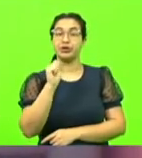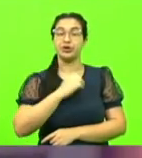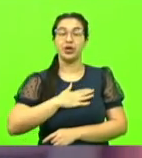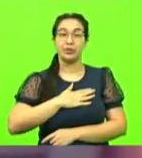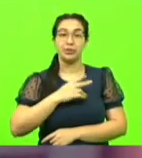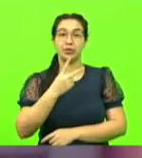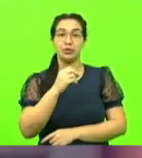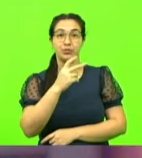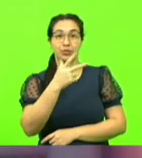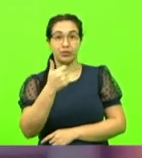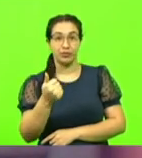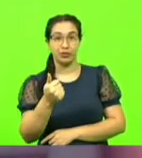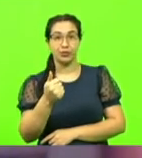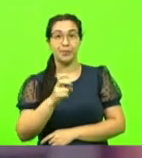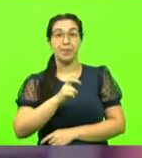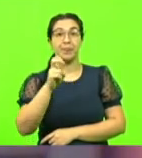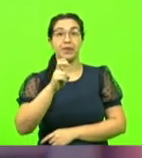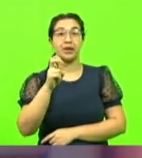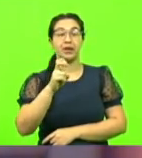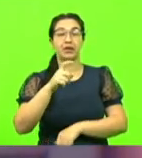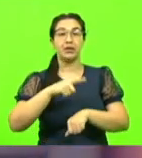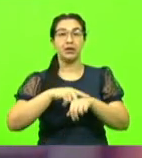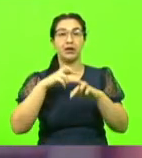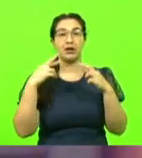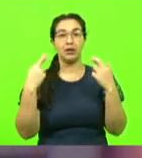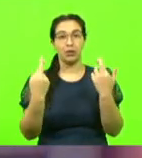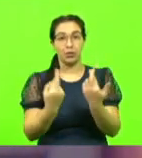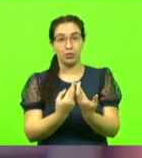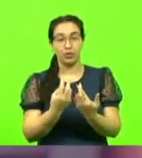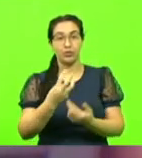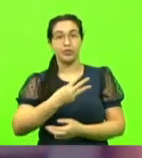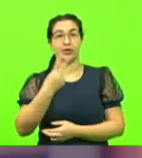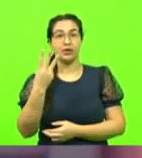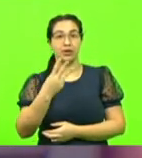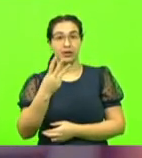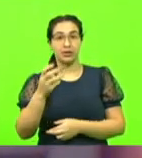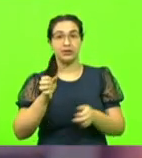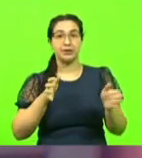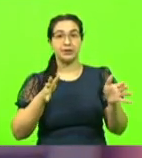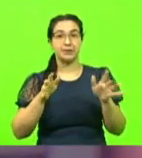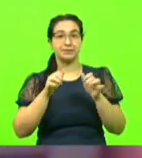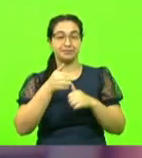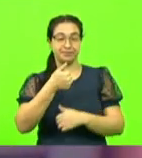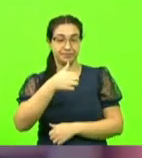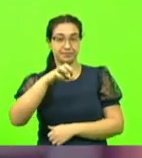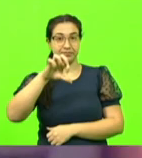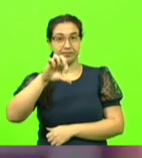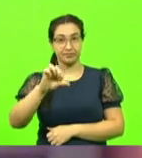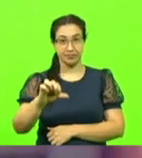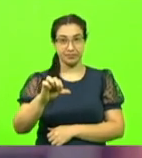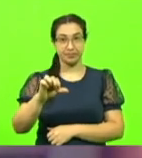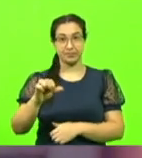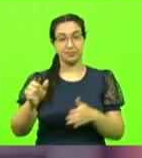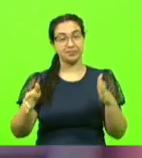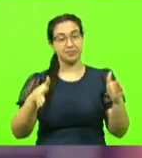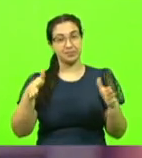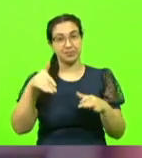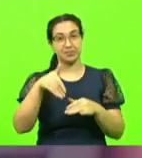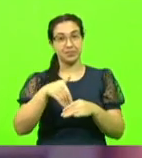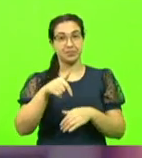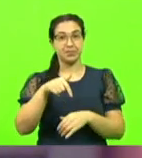realizará sua quinta reunião ordinária da terceira sessão legislativa da 19ª